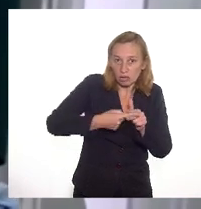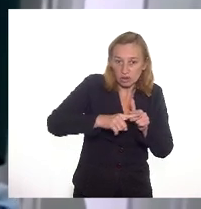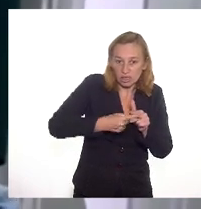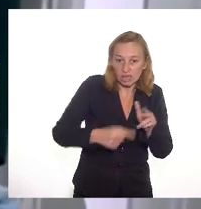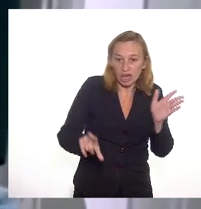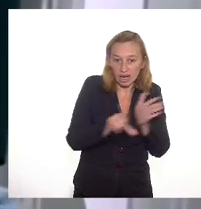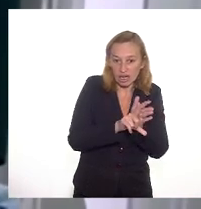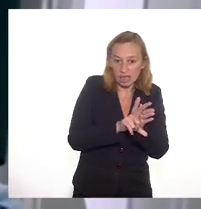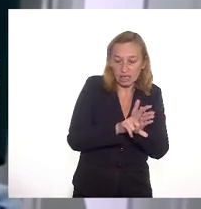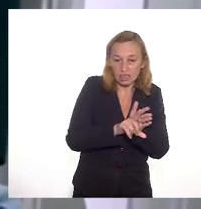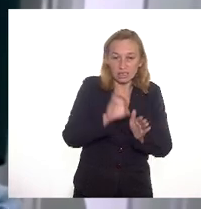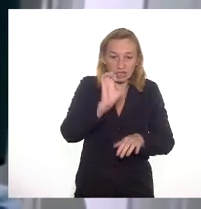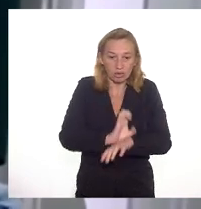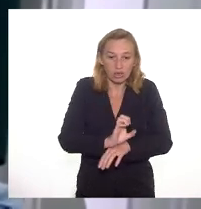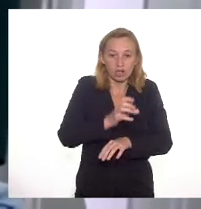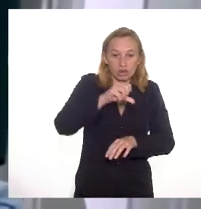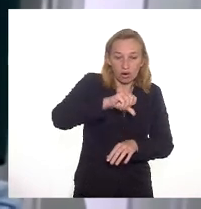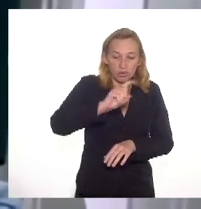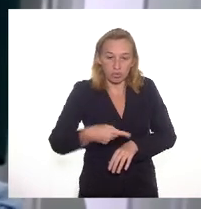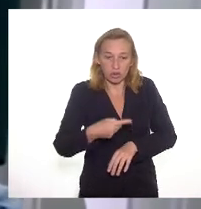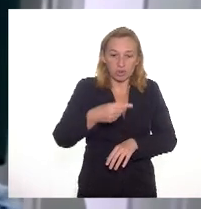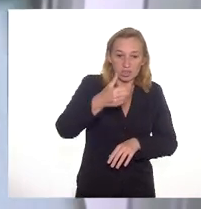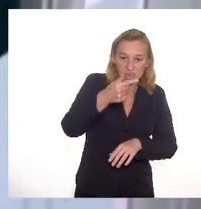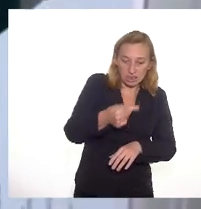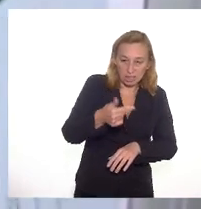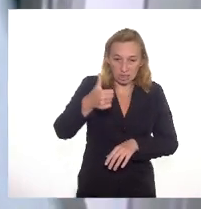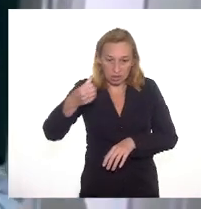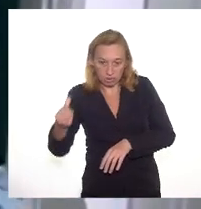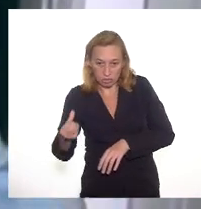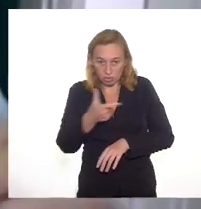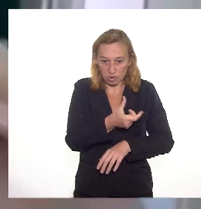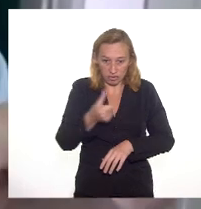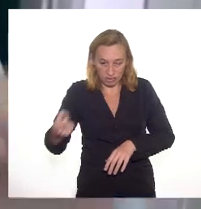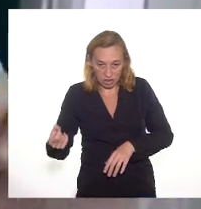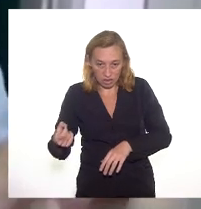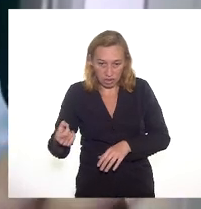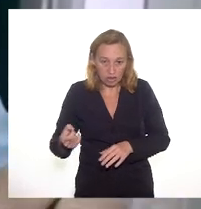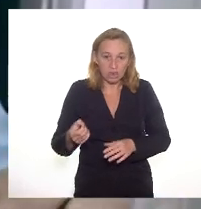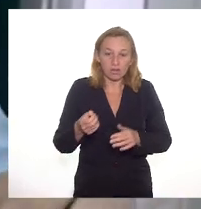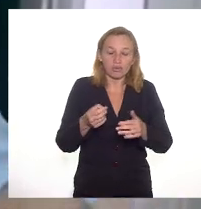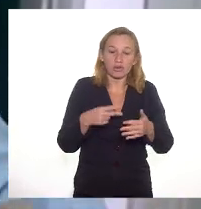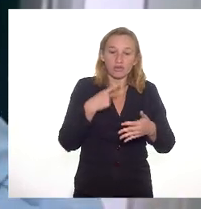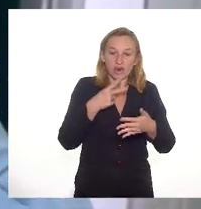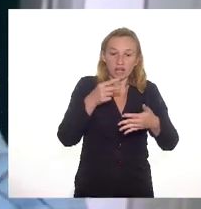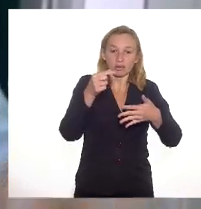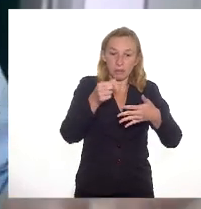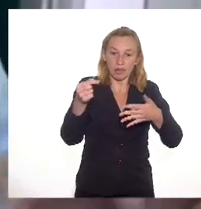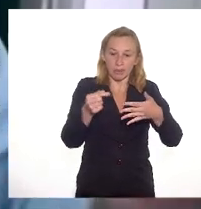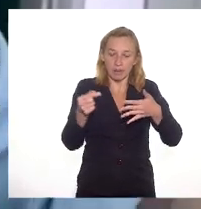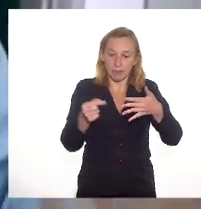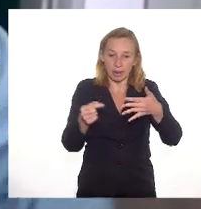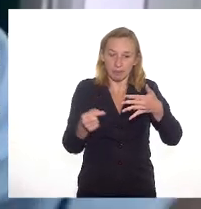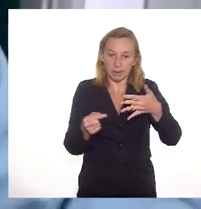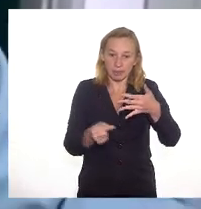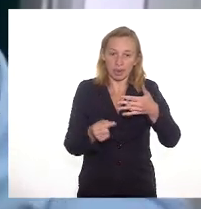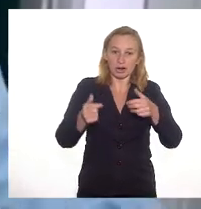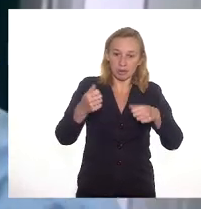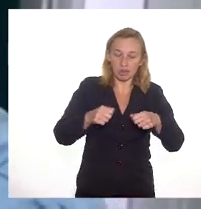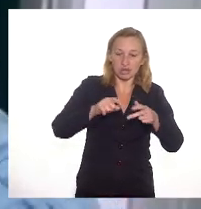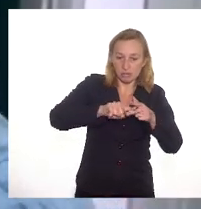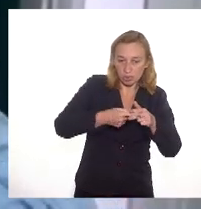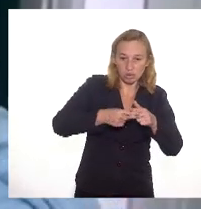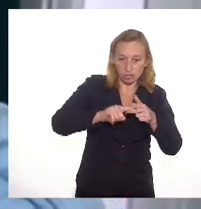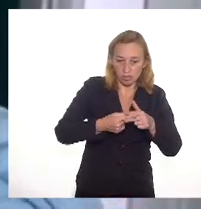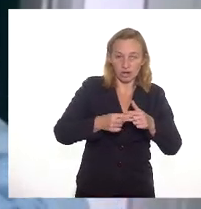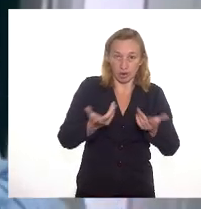Lei Estadual 9.062, de 22 de outubro de 2020, e fui destacando no projeto aquilo que tem modificações, que